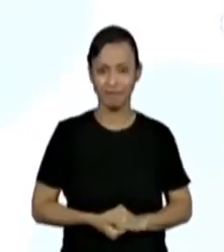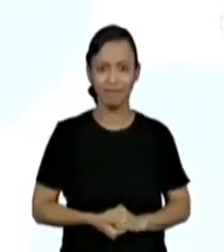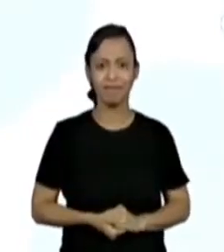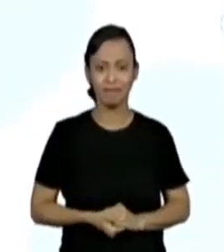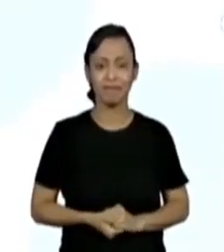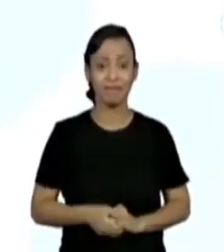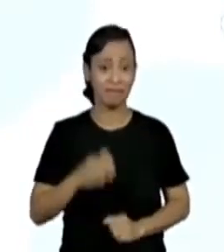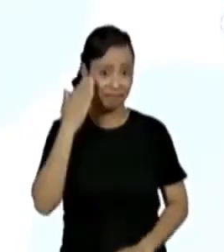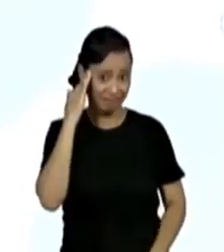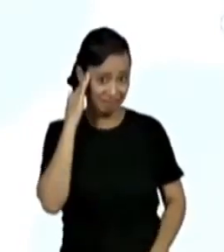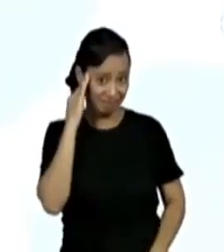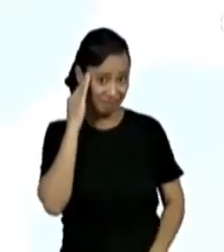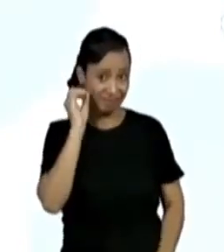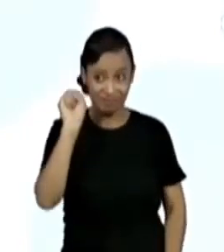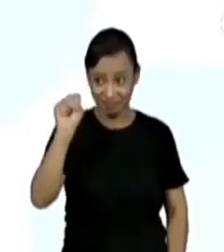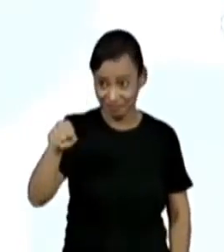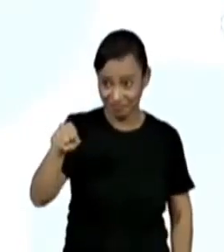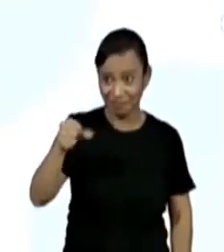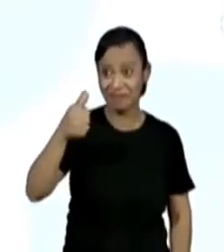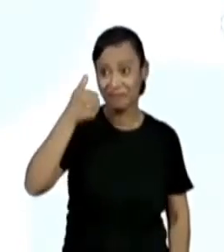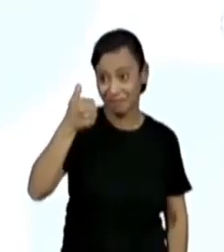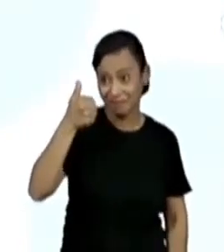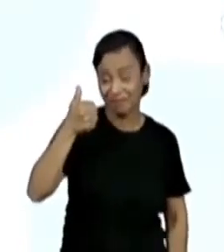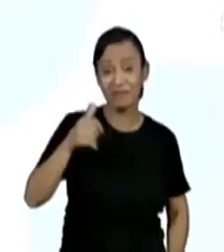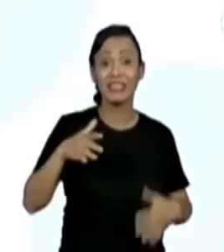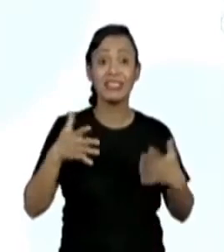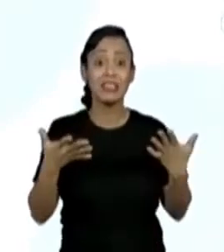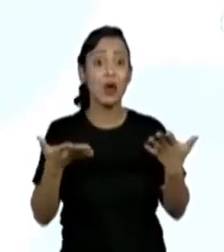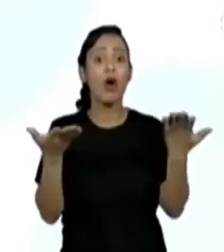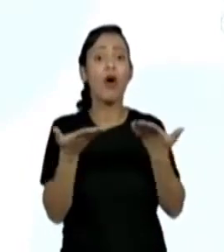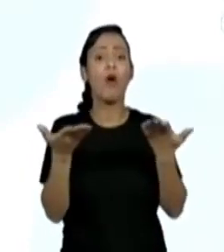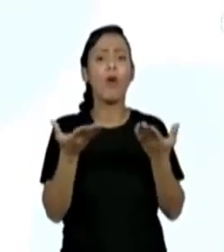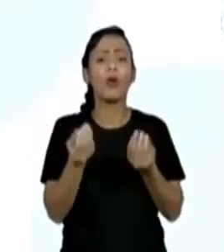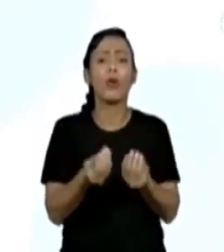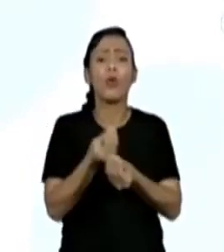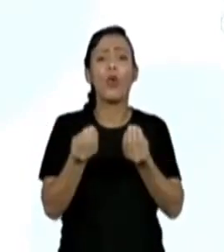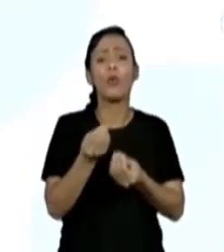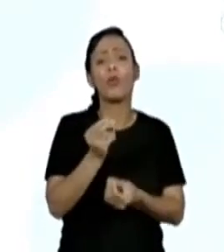sim obrigado e então vamos escrever por